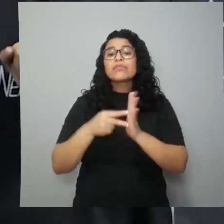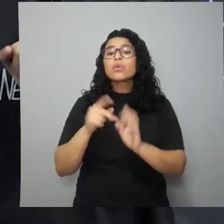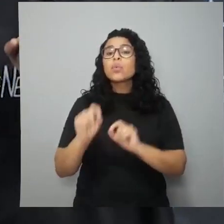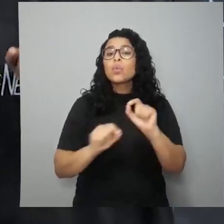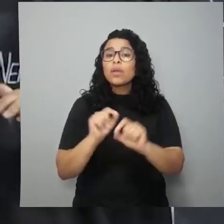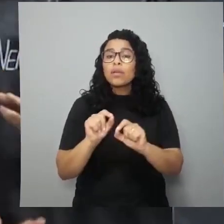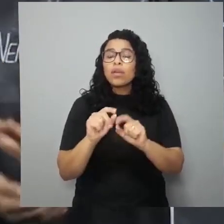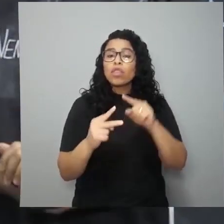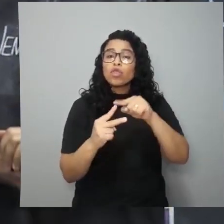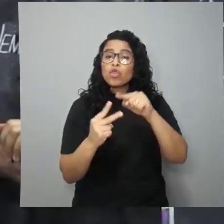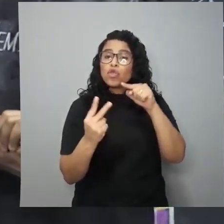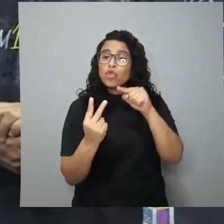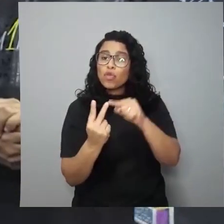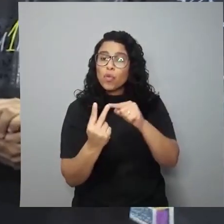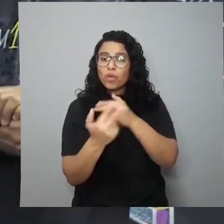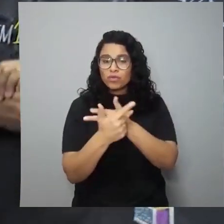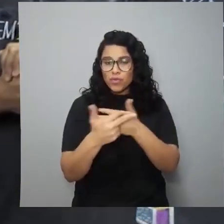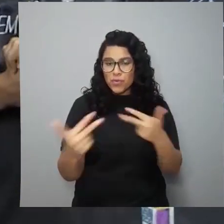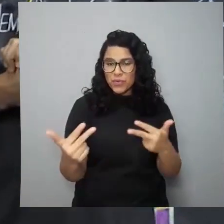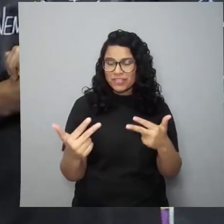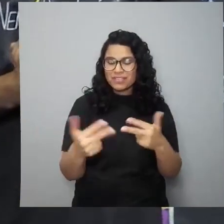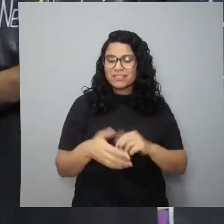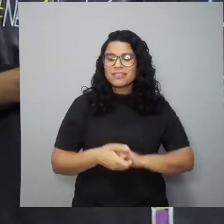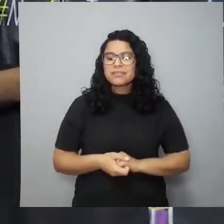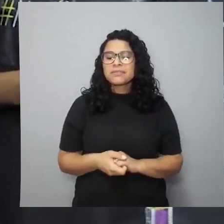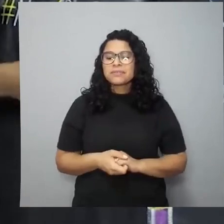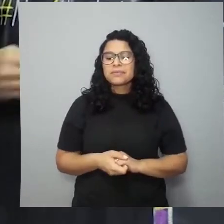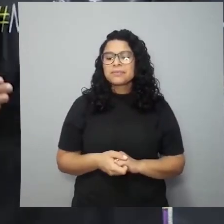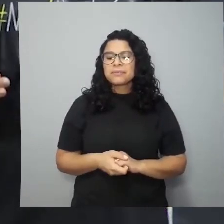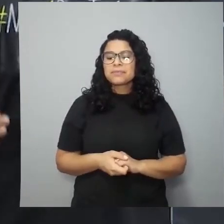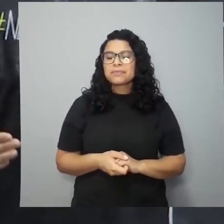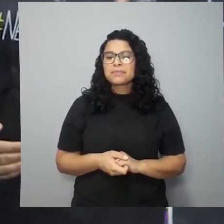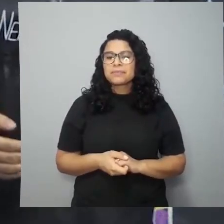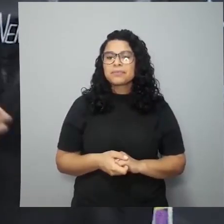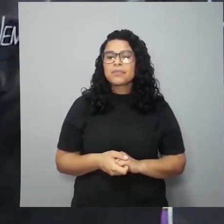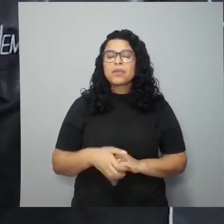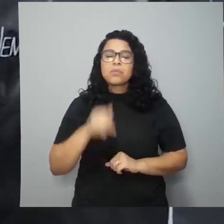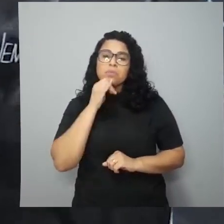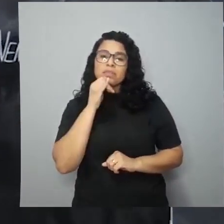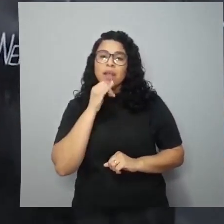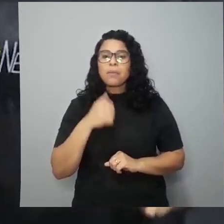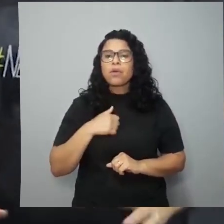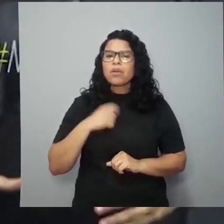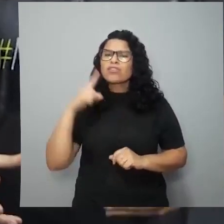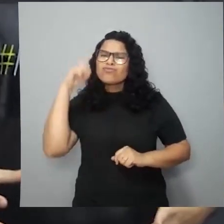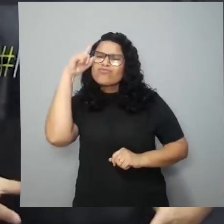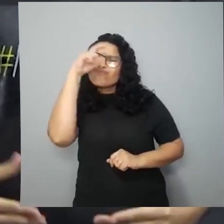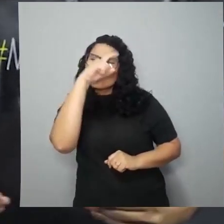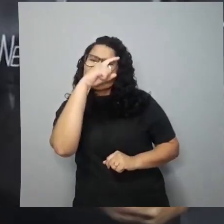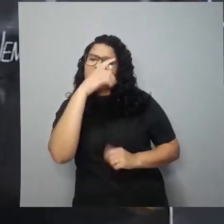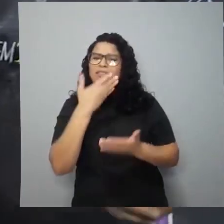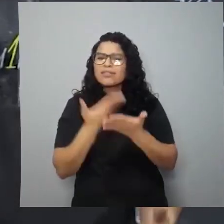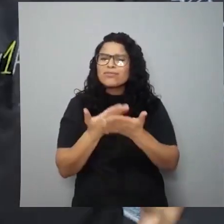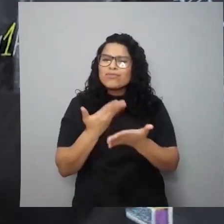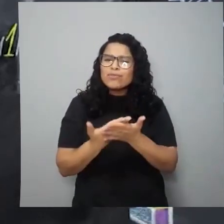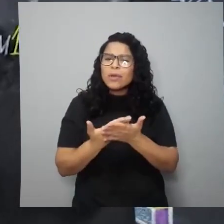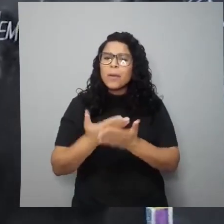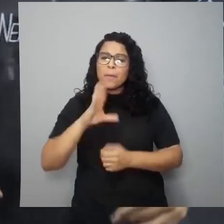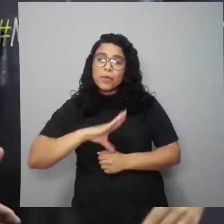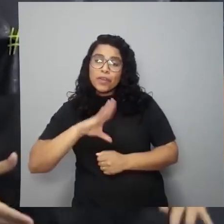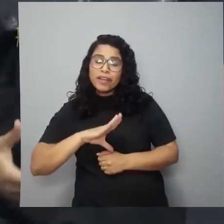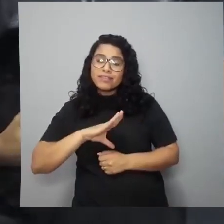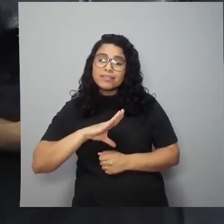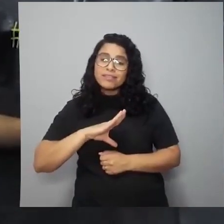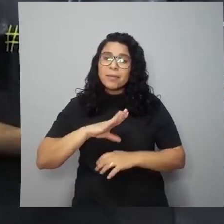2 elementos. Então, se eu digo, por exemplo, tenho dificuldade em português e matemática, ambas são disciplinas que